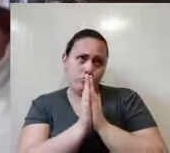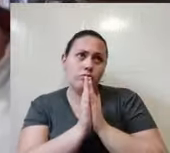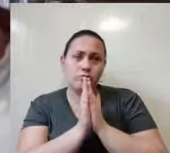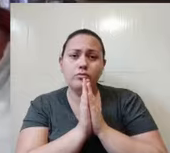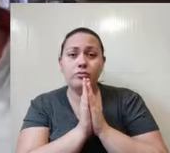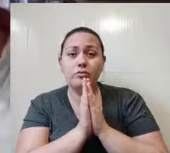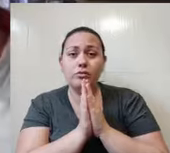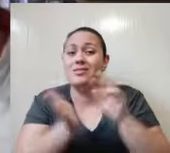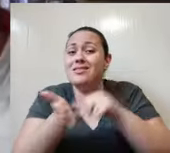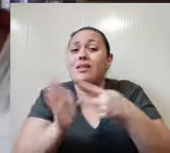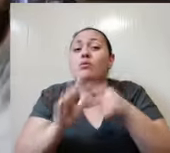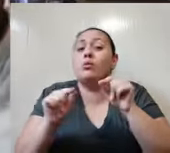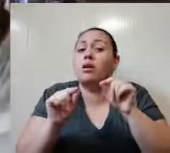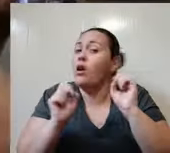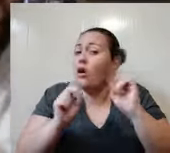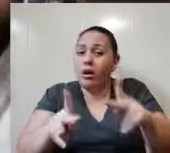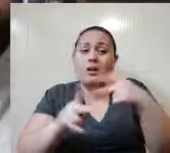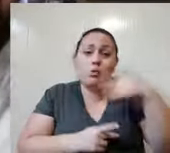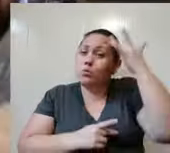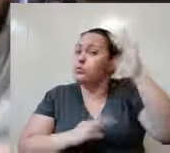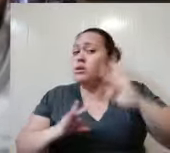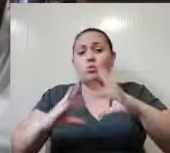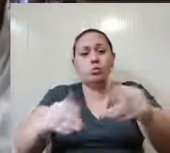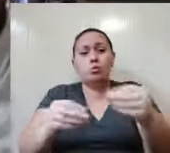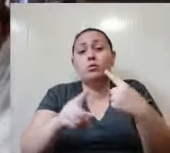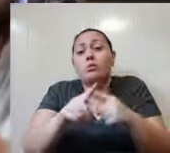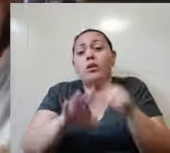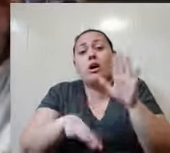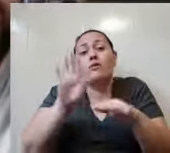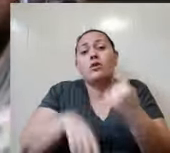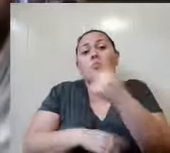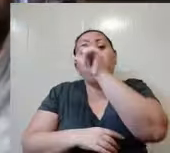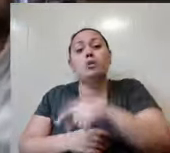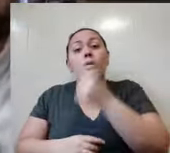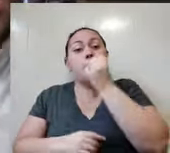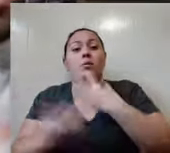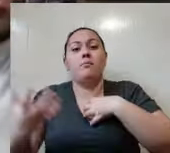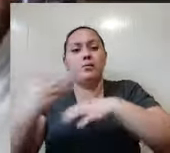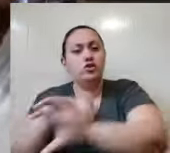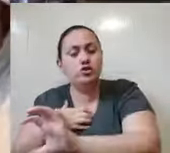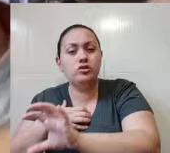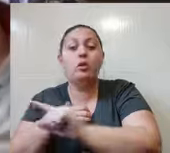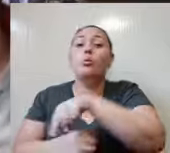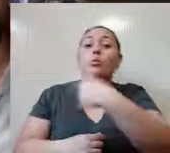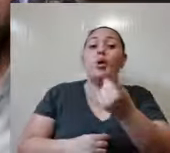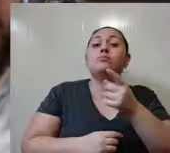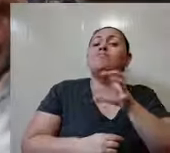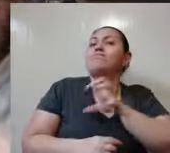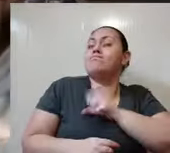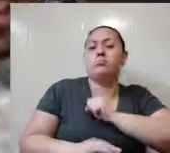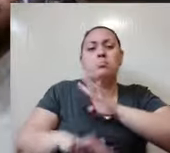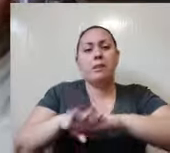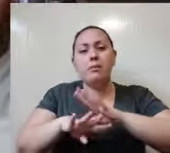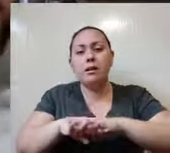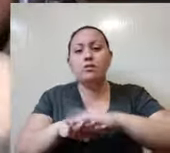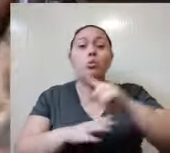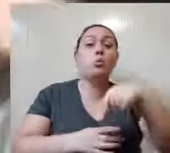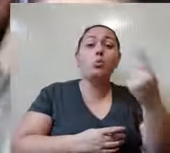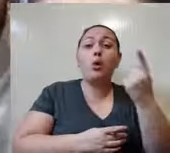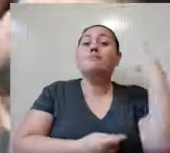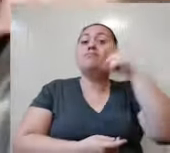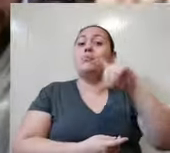tudo. Né? Porque um vai ser bom em empatia, o outro vai ser bom em matemática, o outro vai ser bom em biologia, e assim, e a